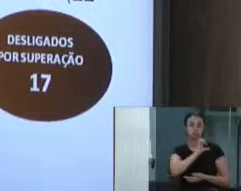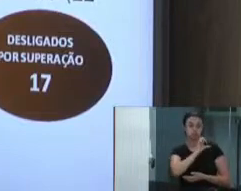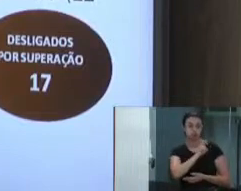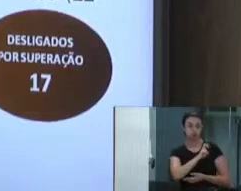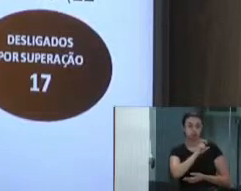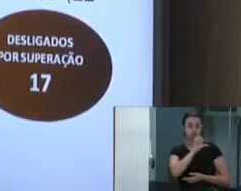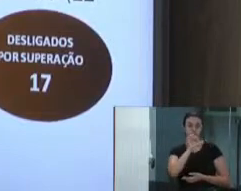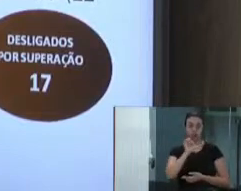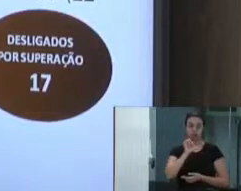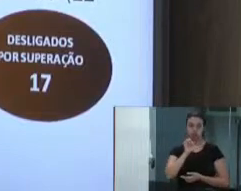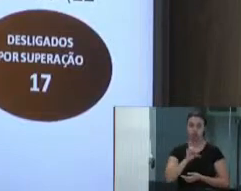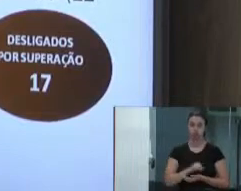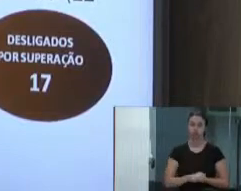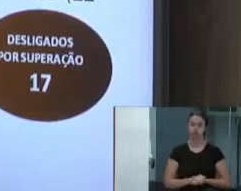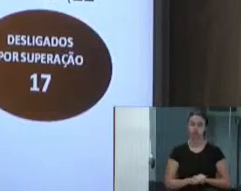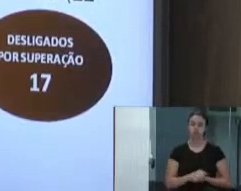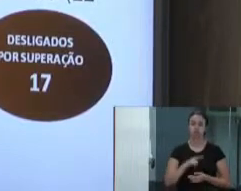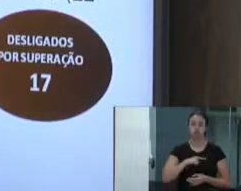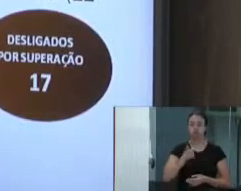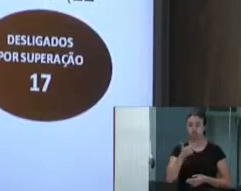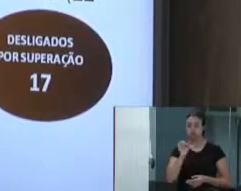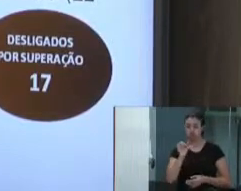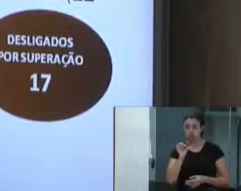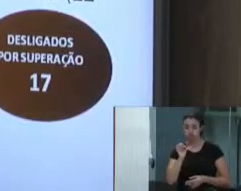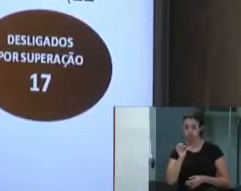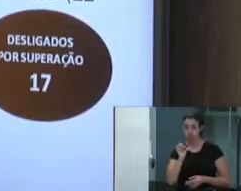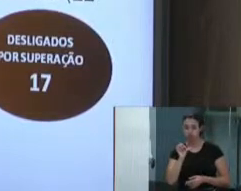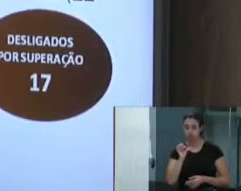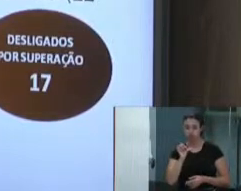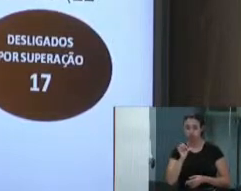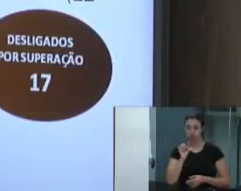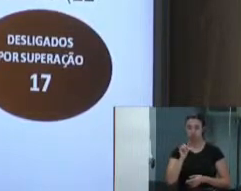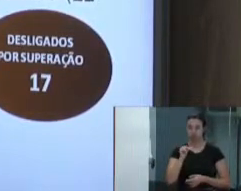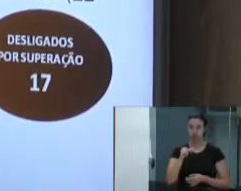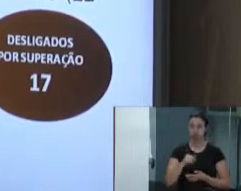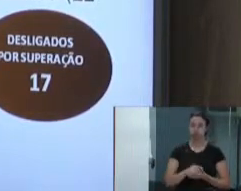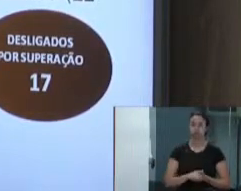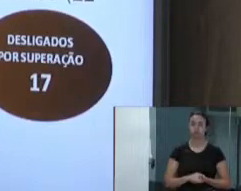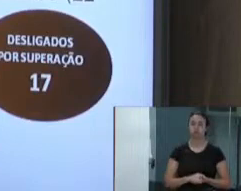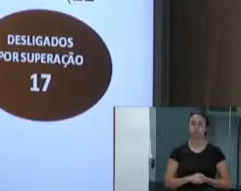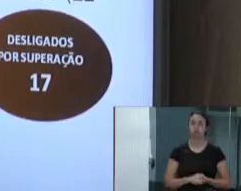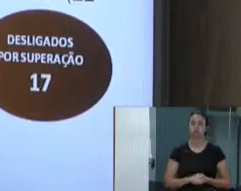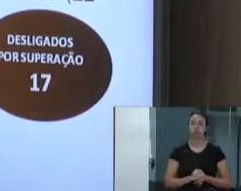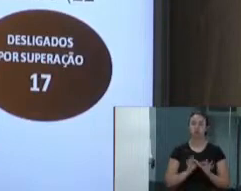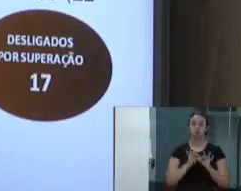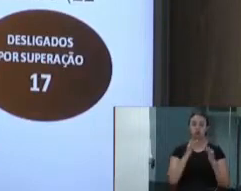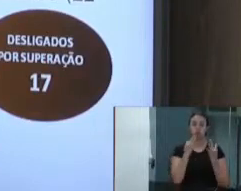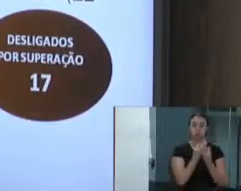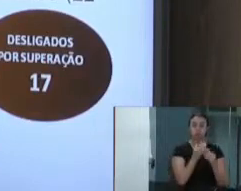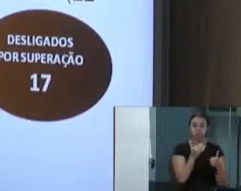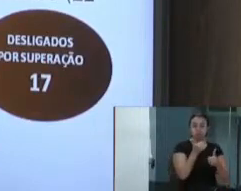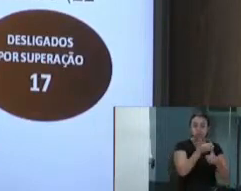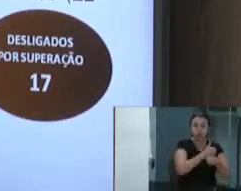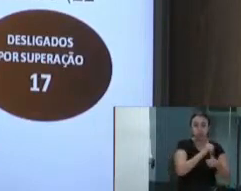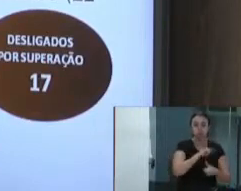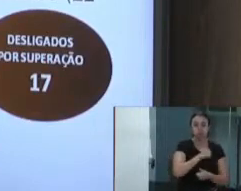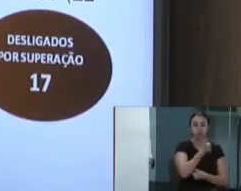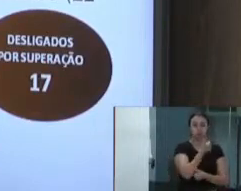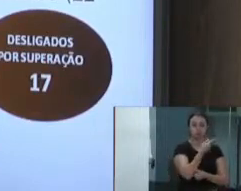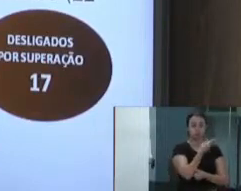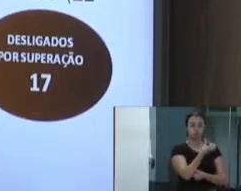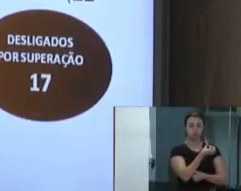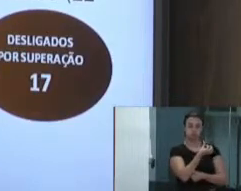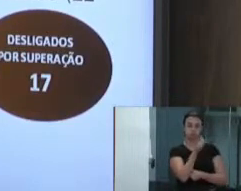59 e tivemos 29 desligamentos durante todo o ano. A família acolhedora tivemos 146